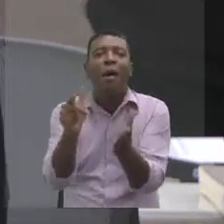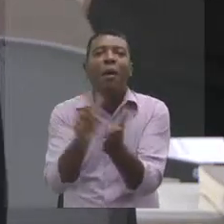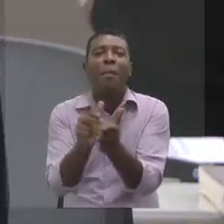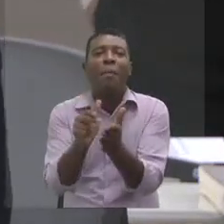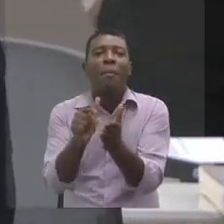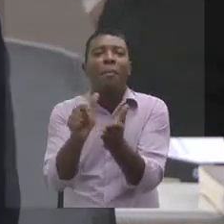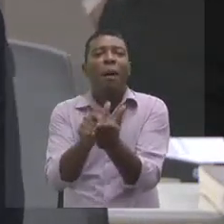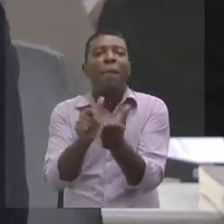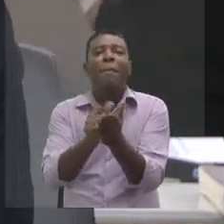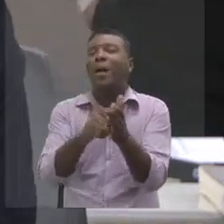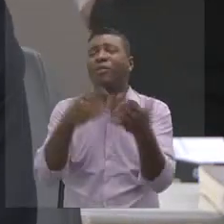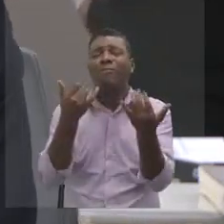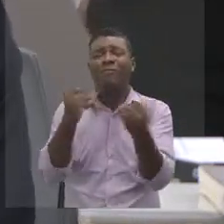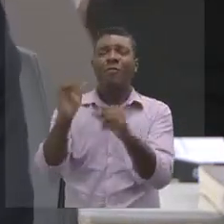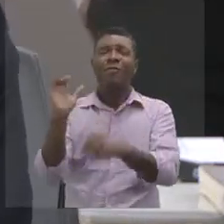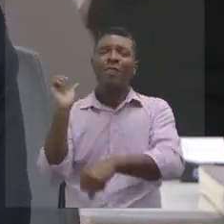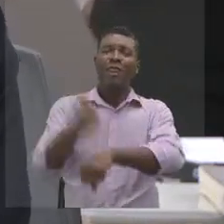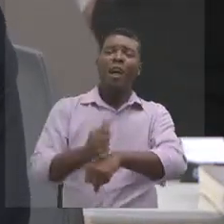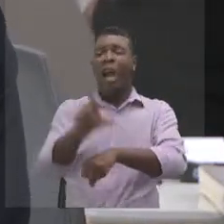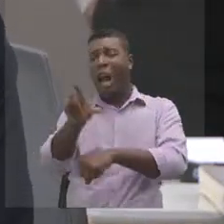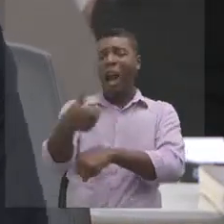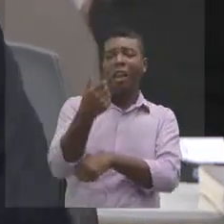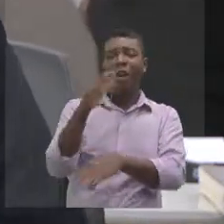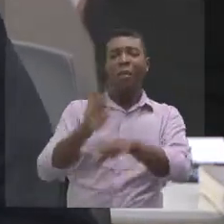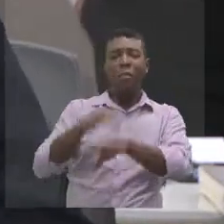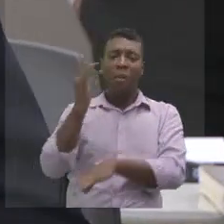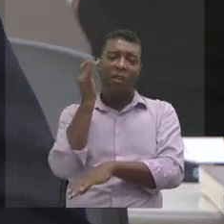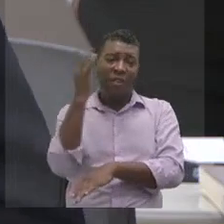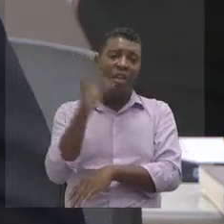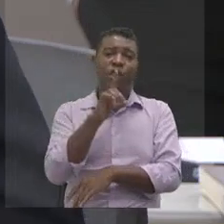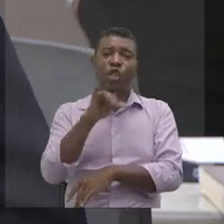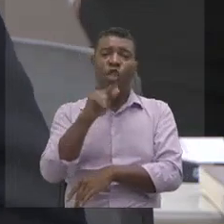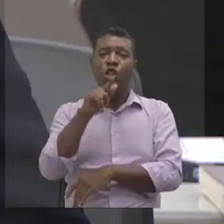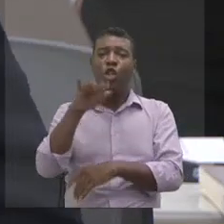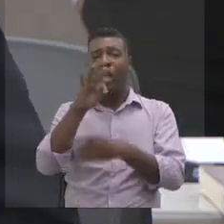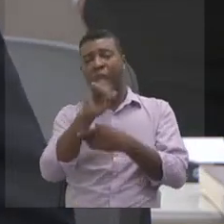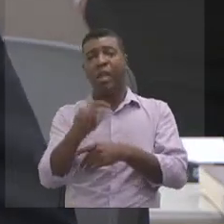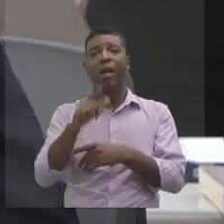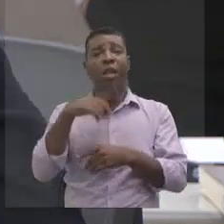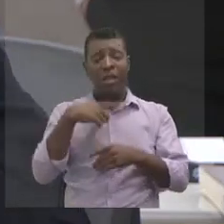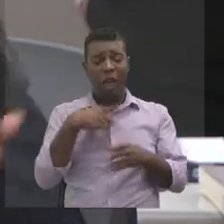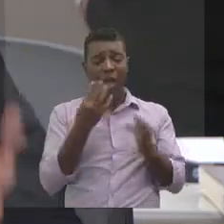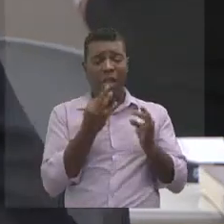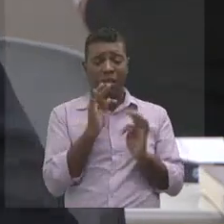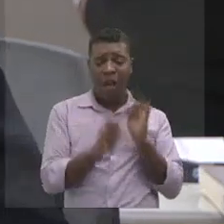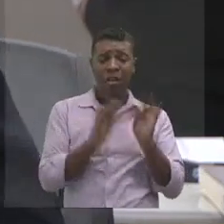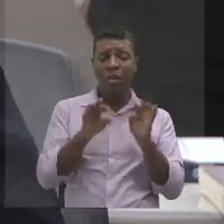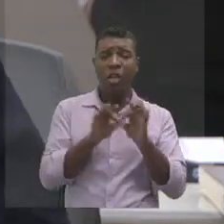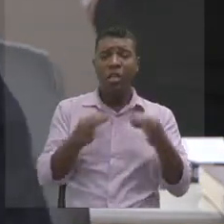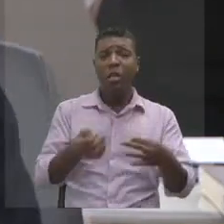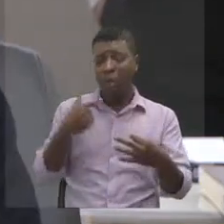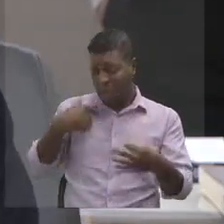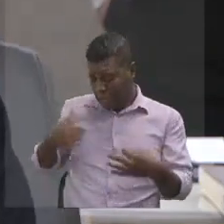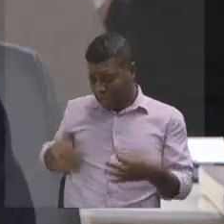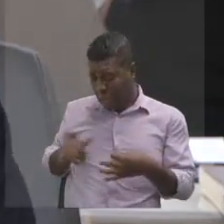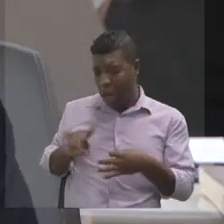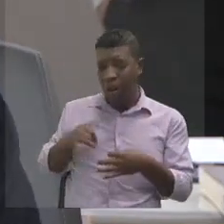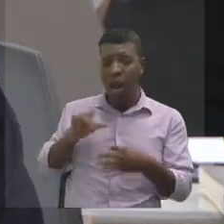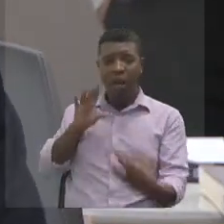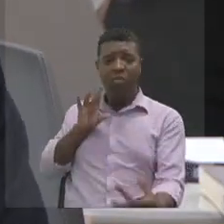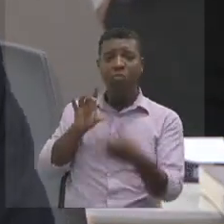modais também então hoje a gente tem né tecnologia simples para isso alcance do né do nosso celular para fazer